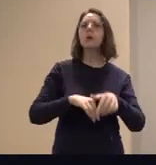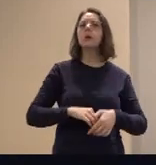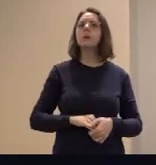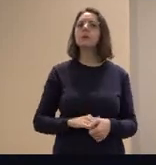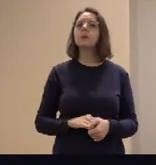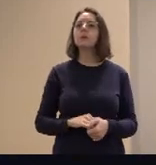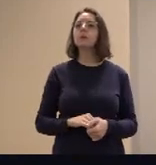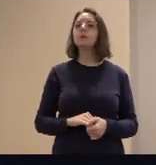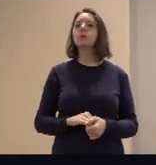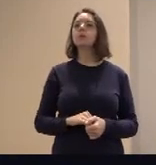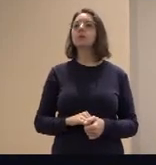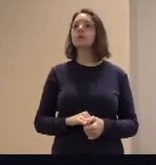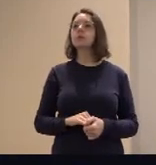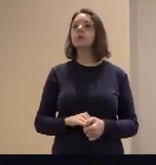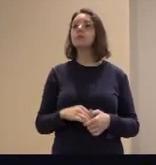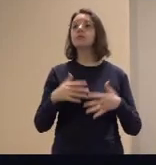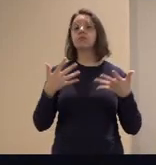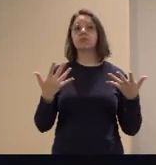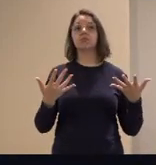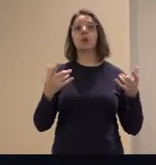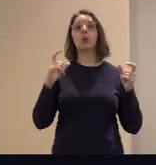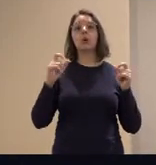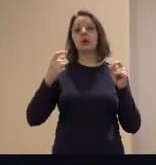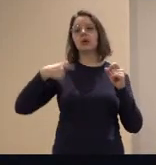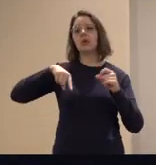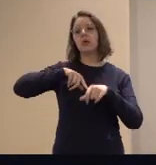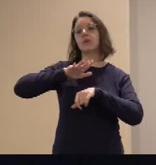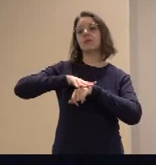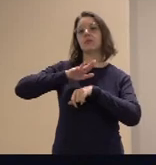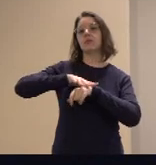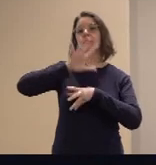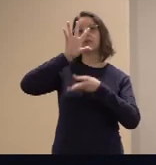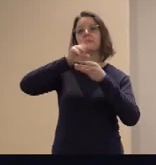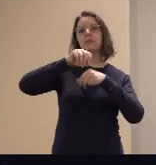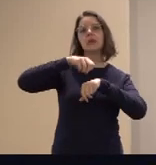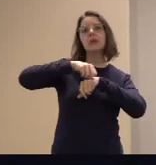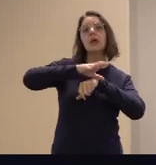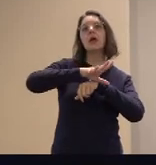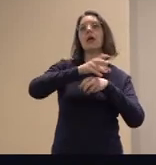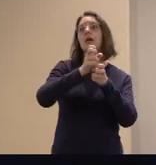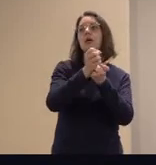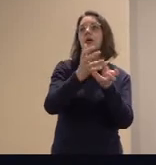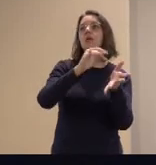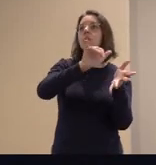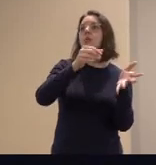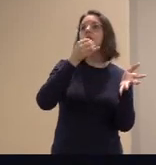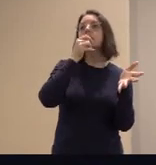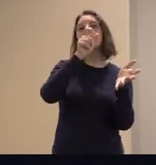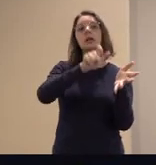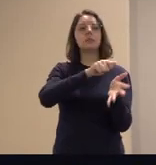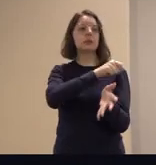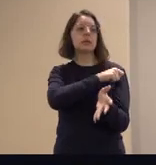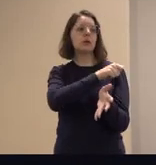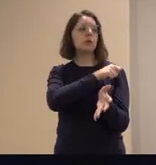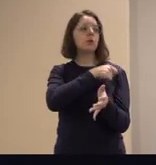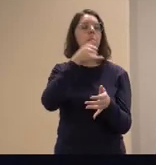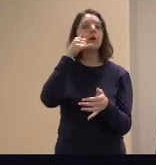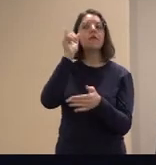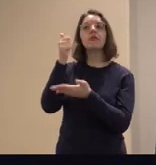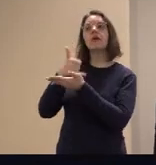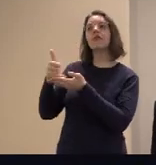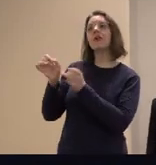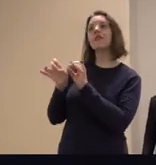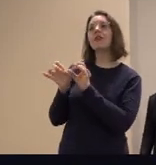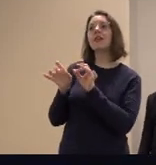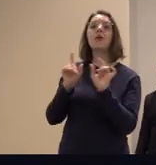escolar. Então, assim, o que está sendo feito por ele, né? Quais são hoje as atividades oferecidas para os nossos jovens, para as nossas crianças e